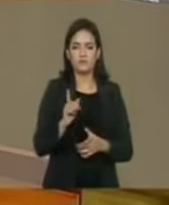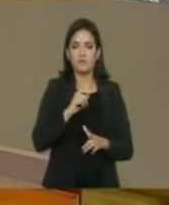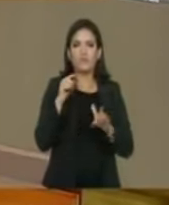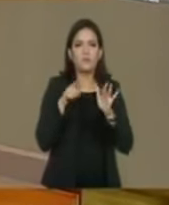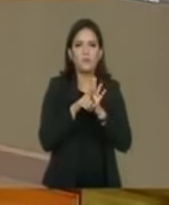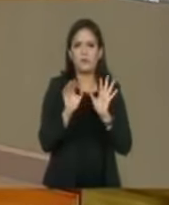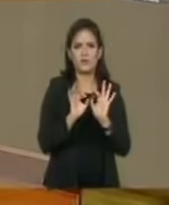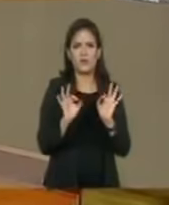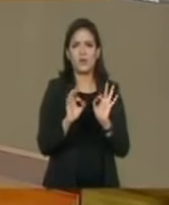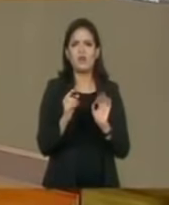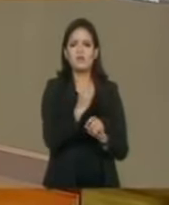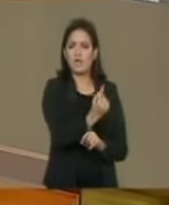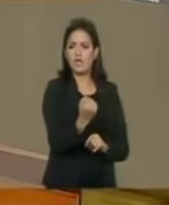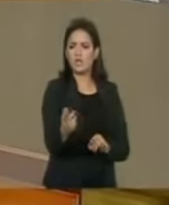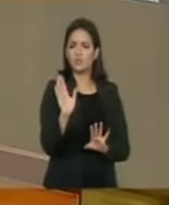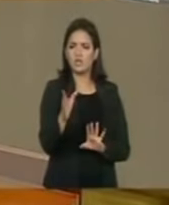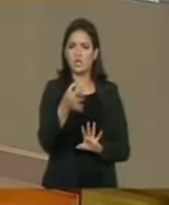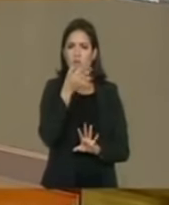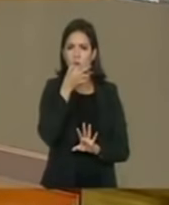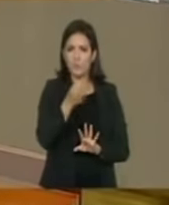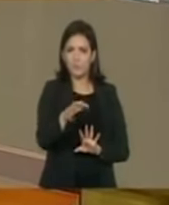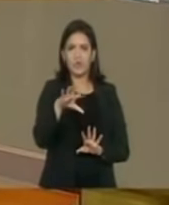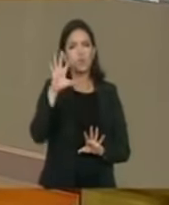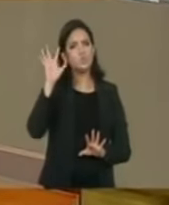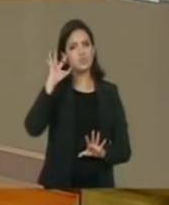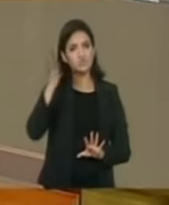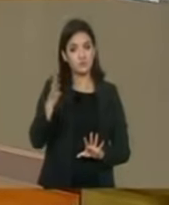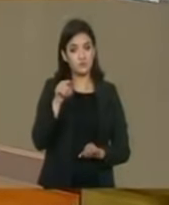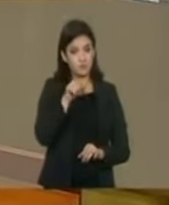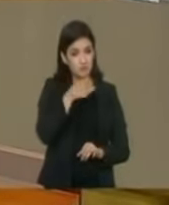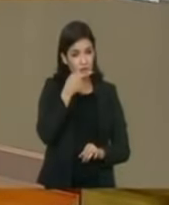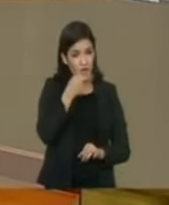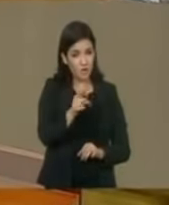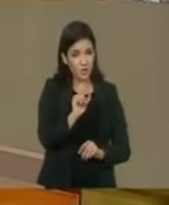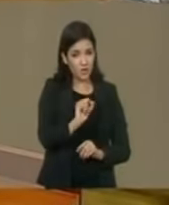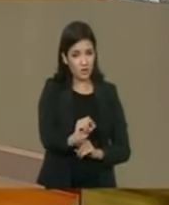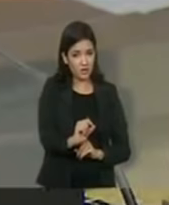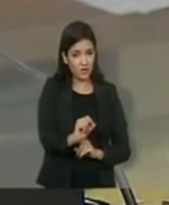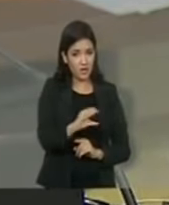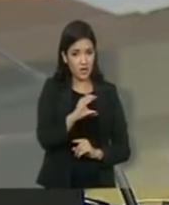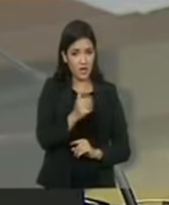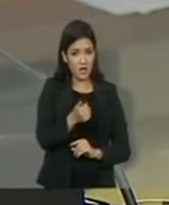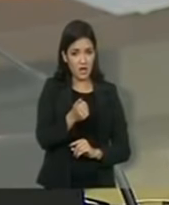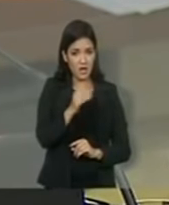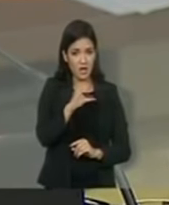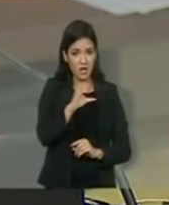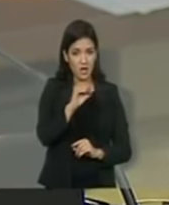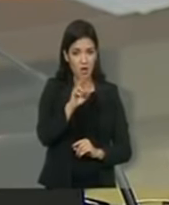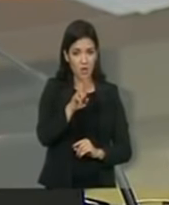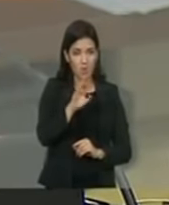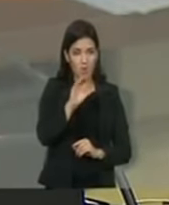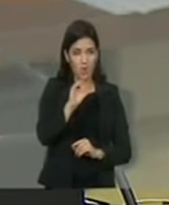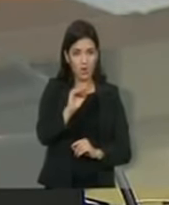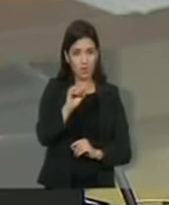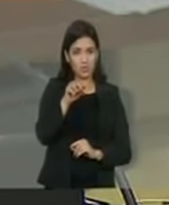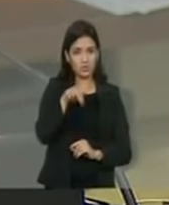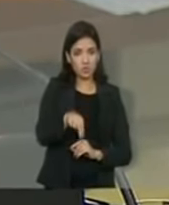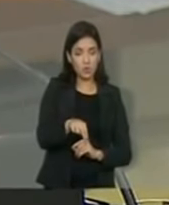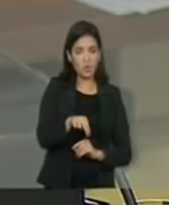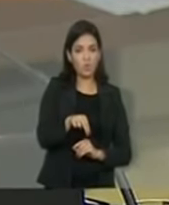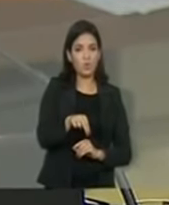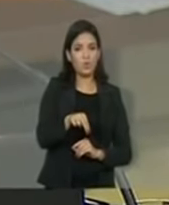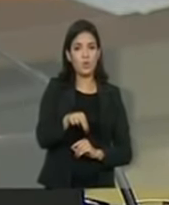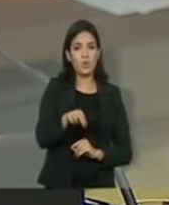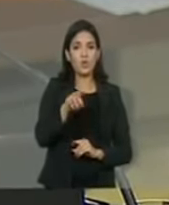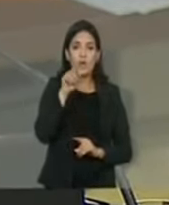já tem uma posição formal de transferência acabou de afirmar que é o acórdão condenatório marco interruptivo da prescrição